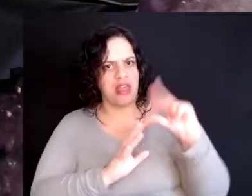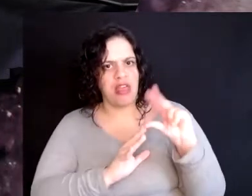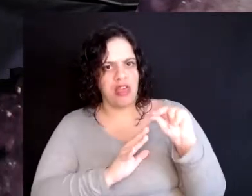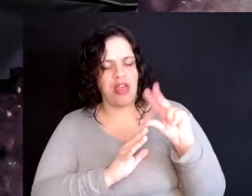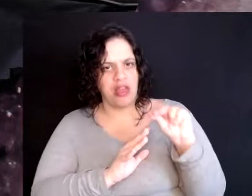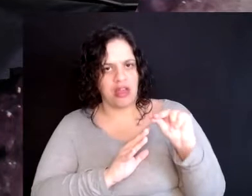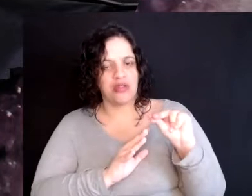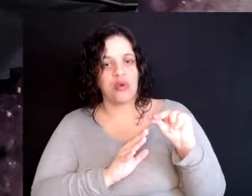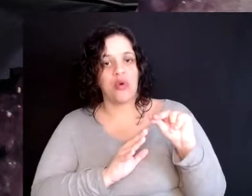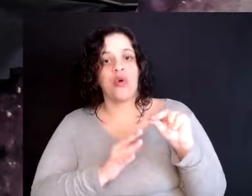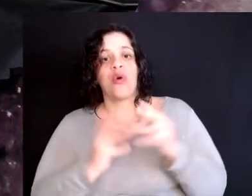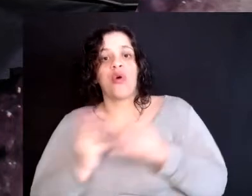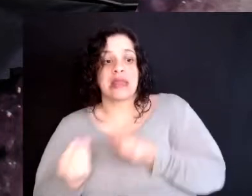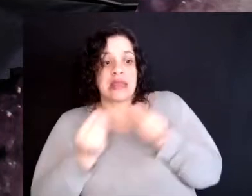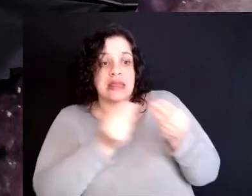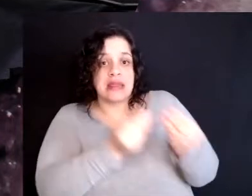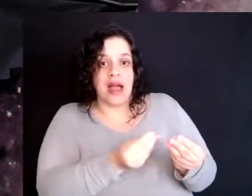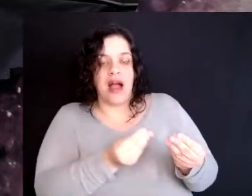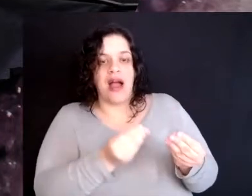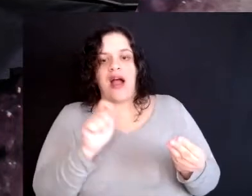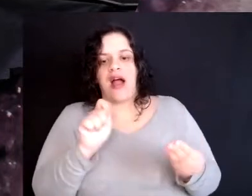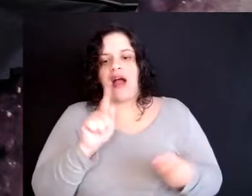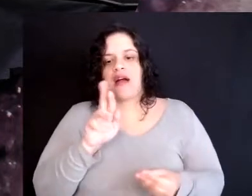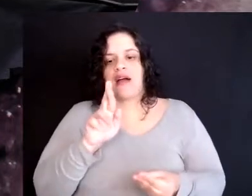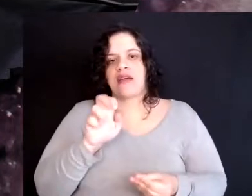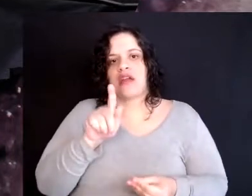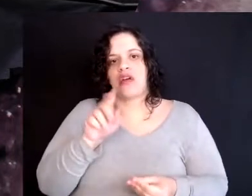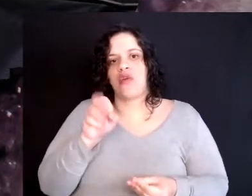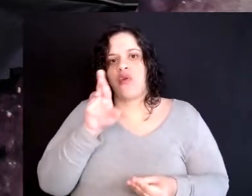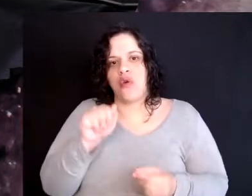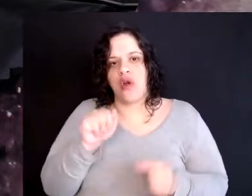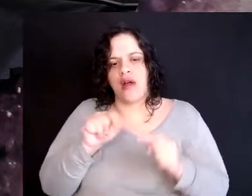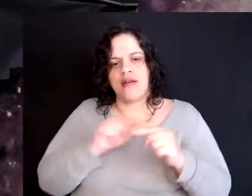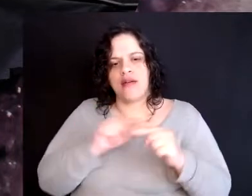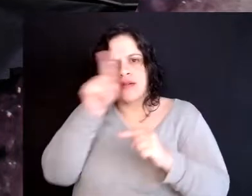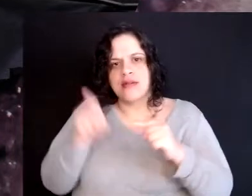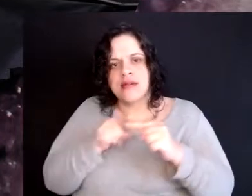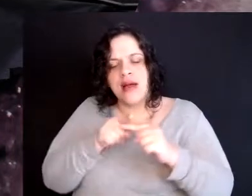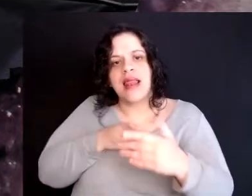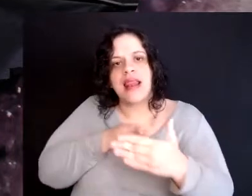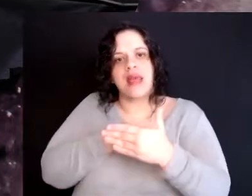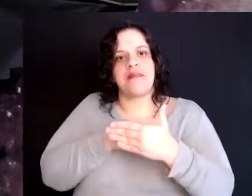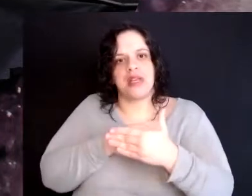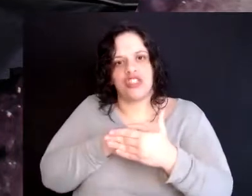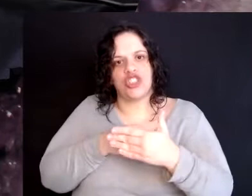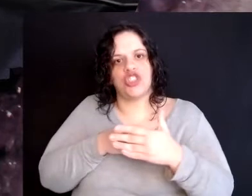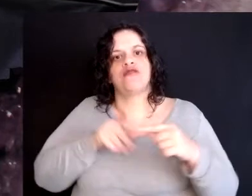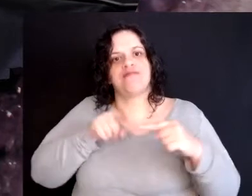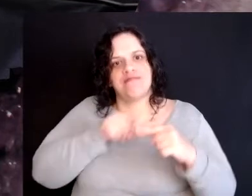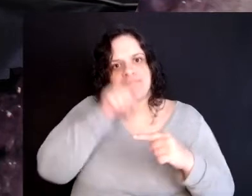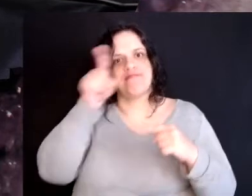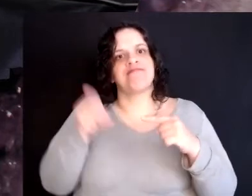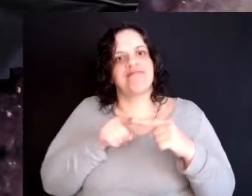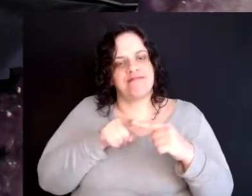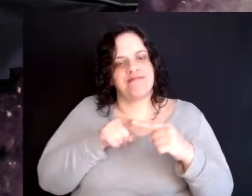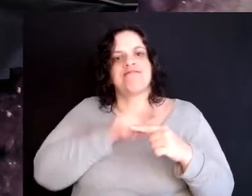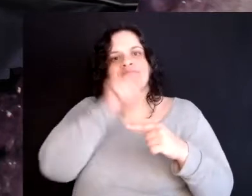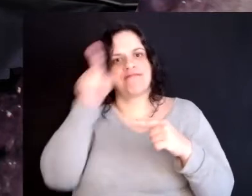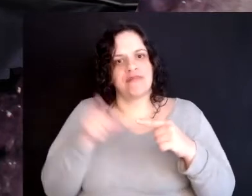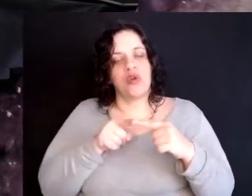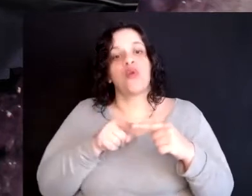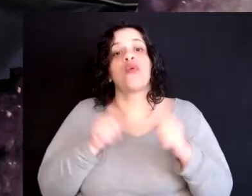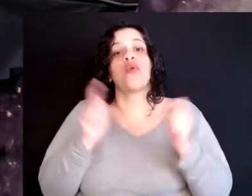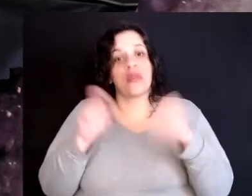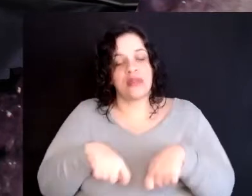a força do limite. Dar limite ao engano é possibilitar que o mundo